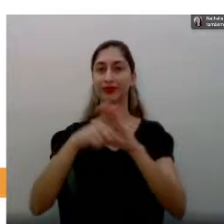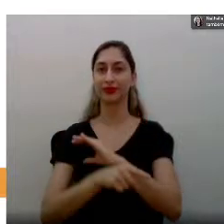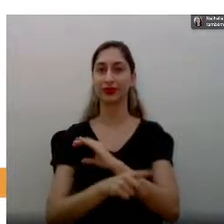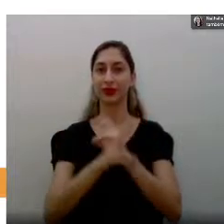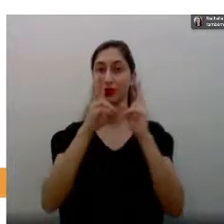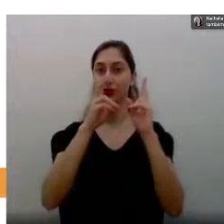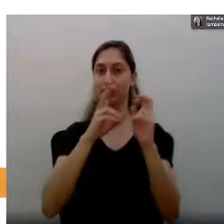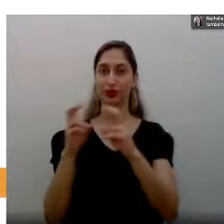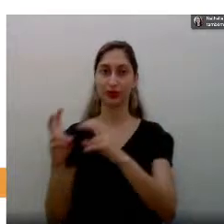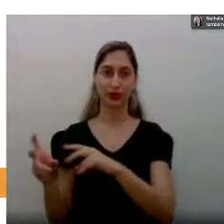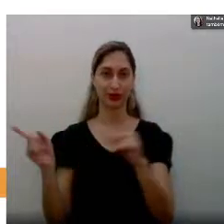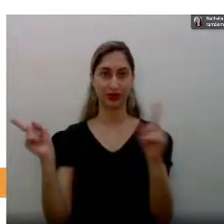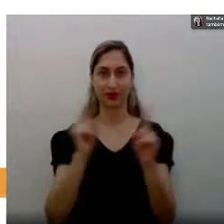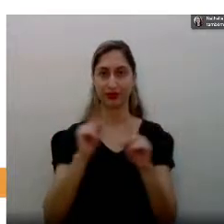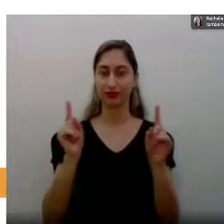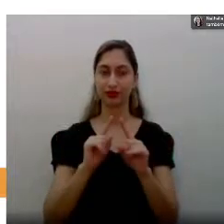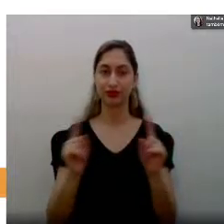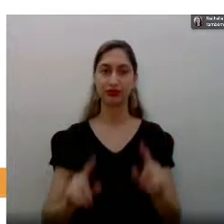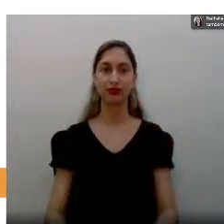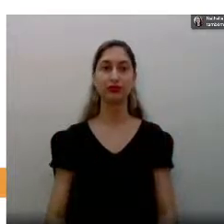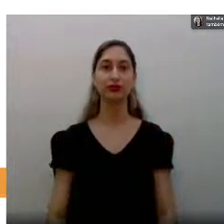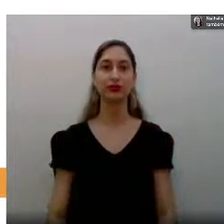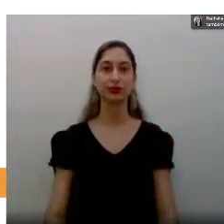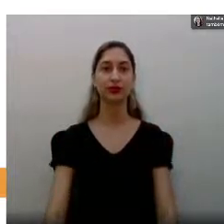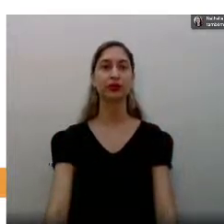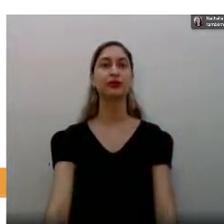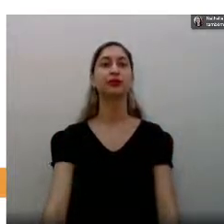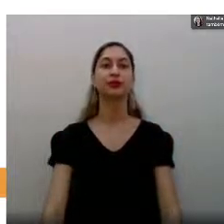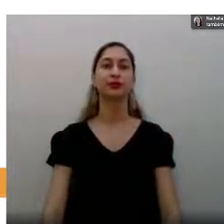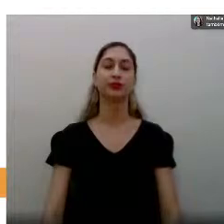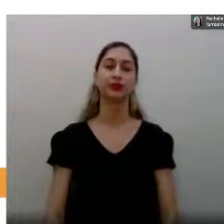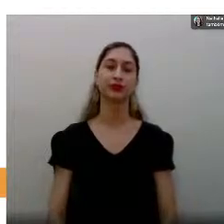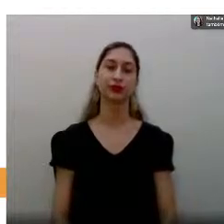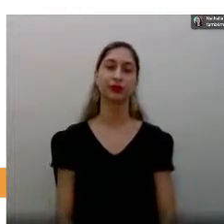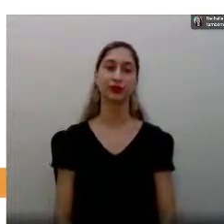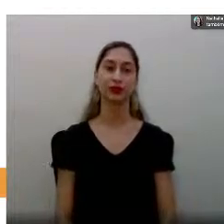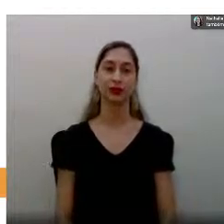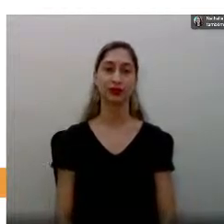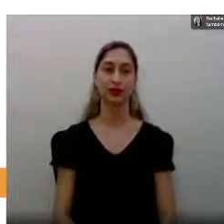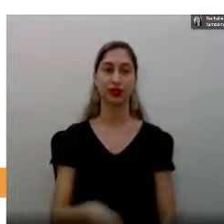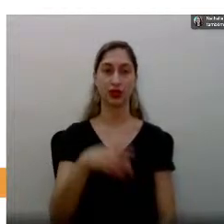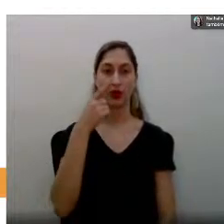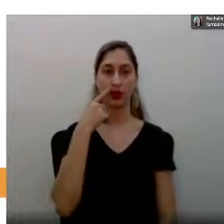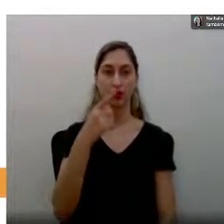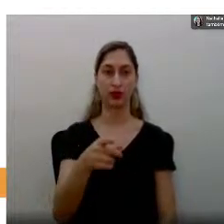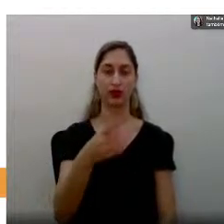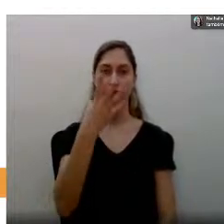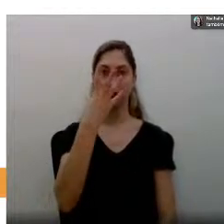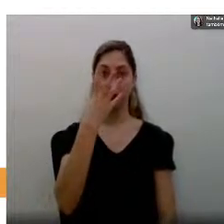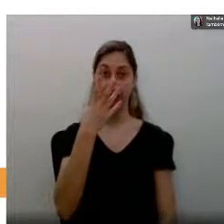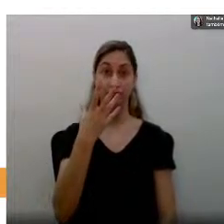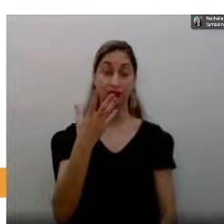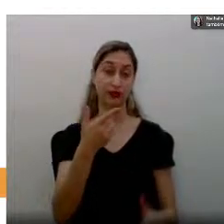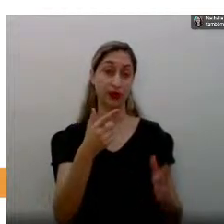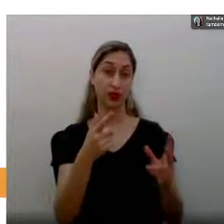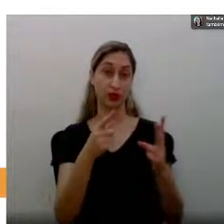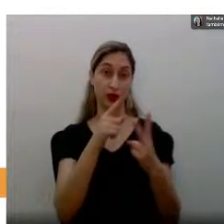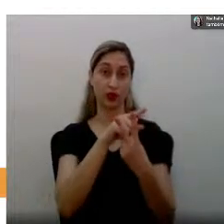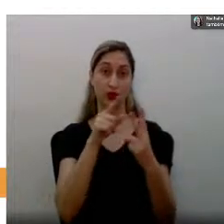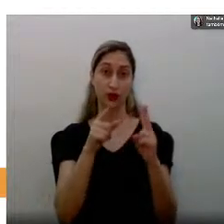Conceição de Carvalho Lana o escroto e o Henrique crosta né eles são esse casal né que eles foram